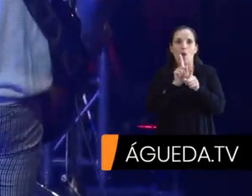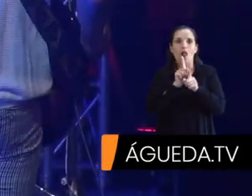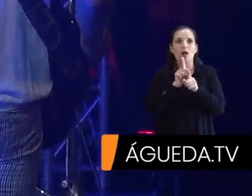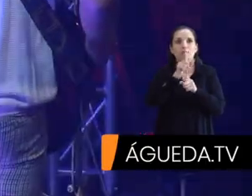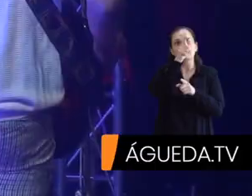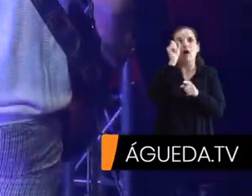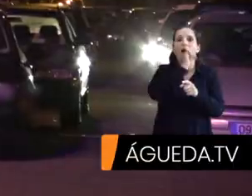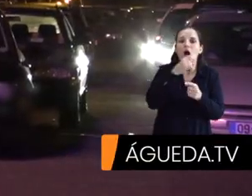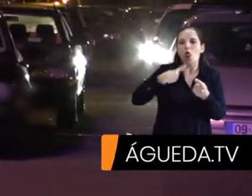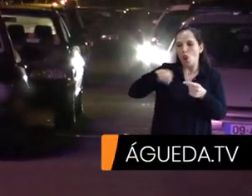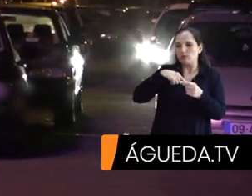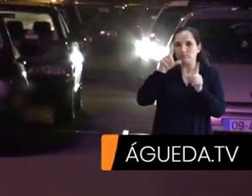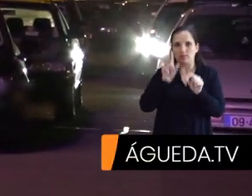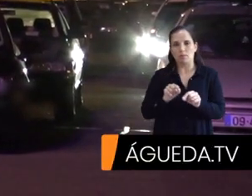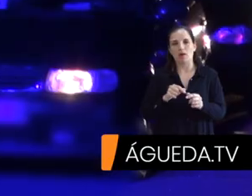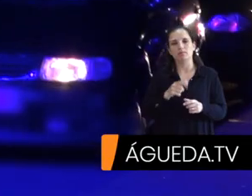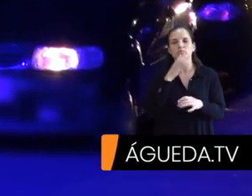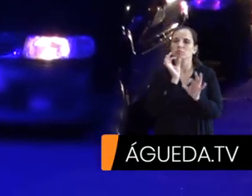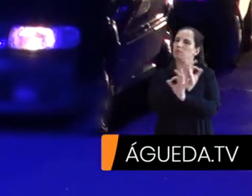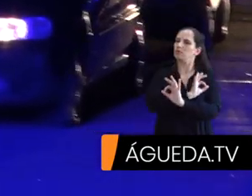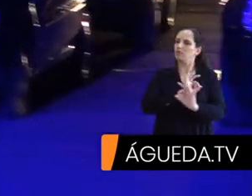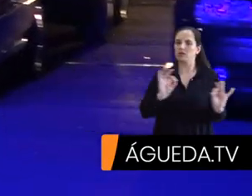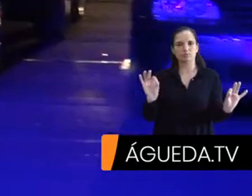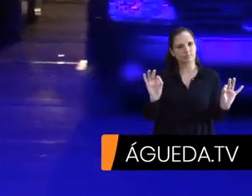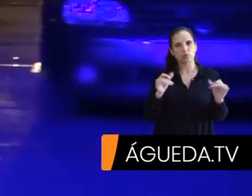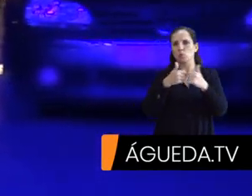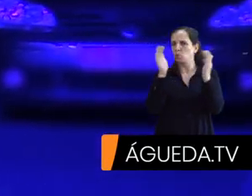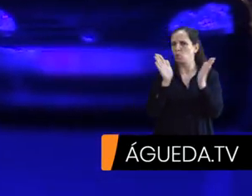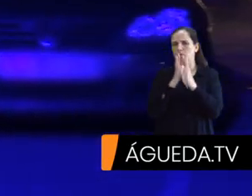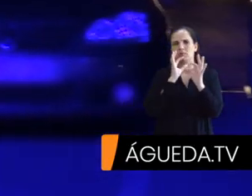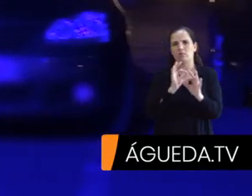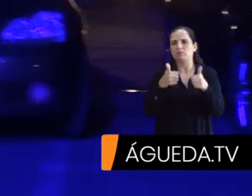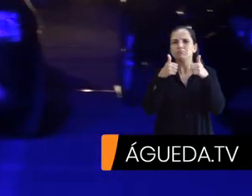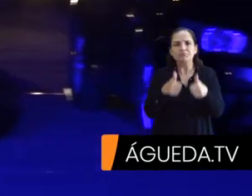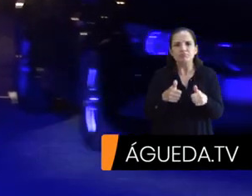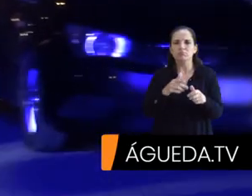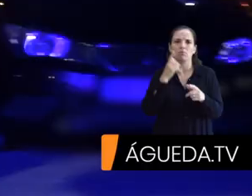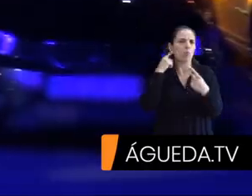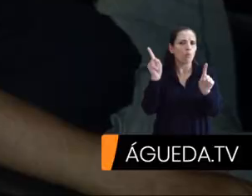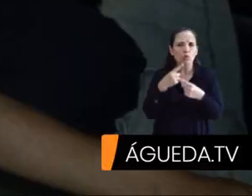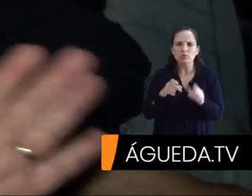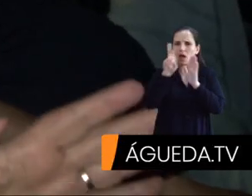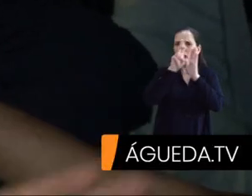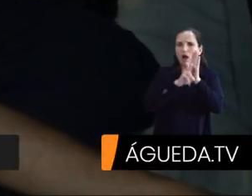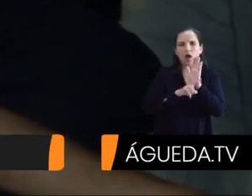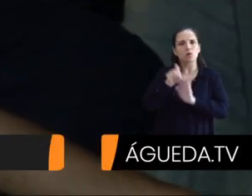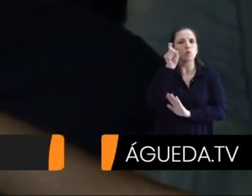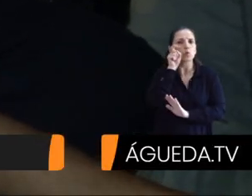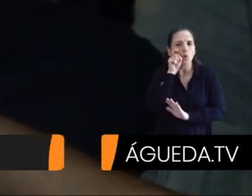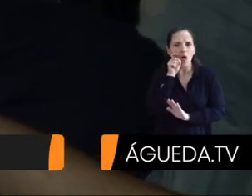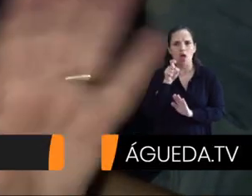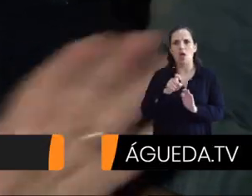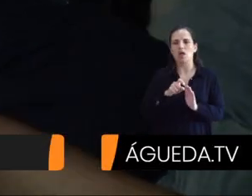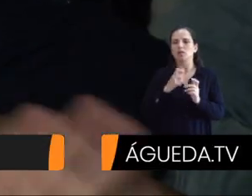o Tatanka e nós próprios. Está espetacular, está tudo impecável. Desde o concerto, às regras de